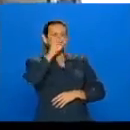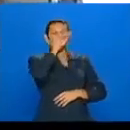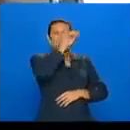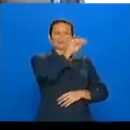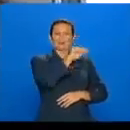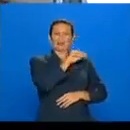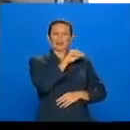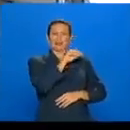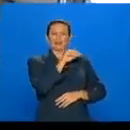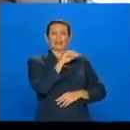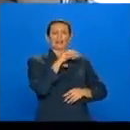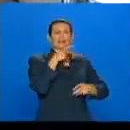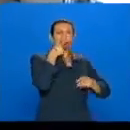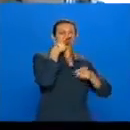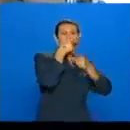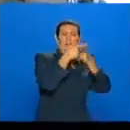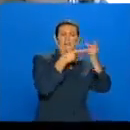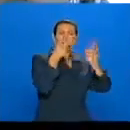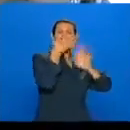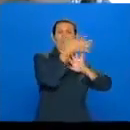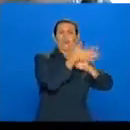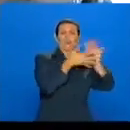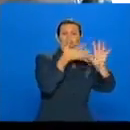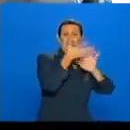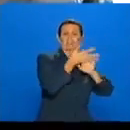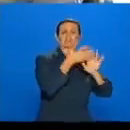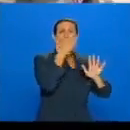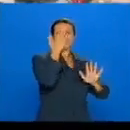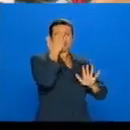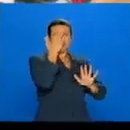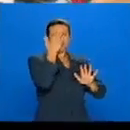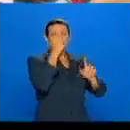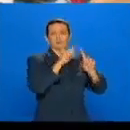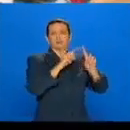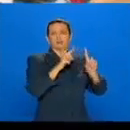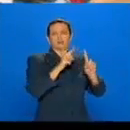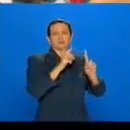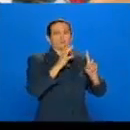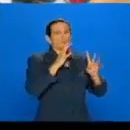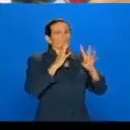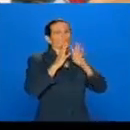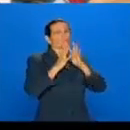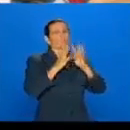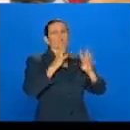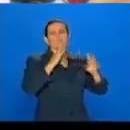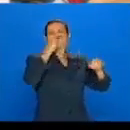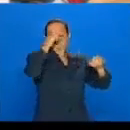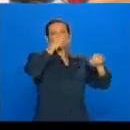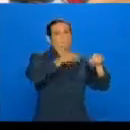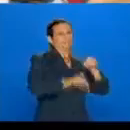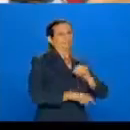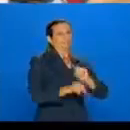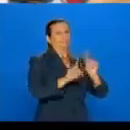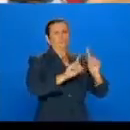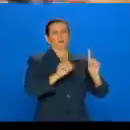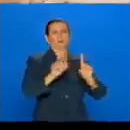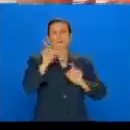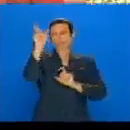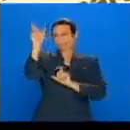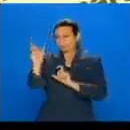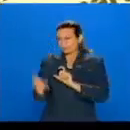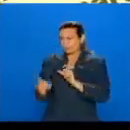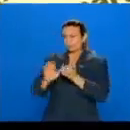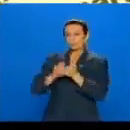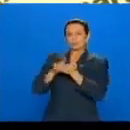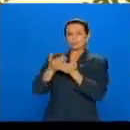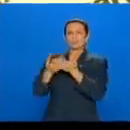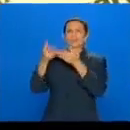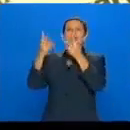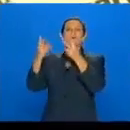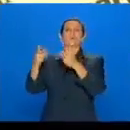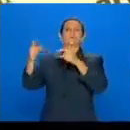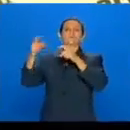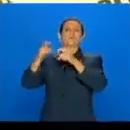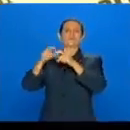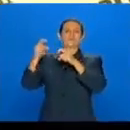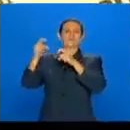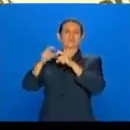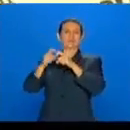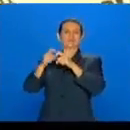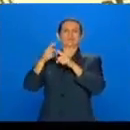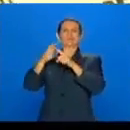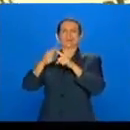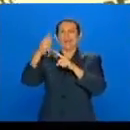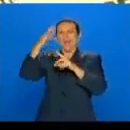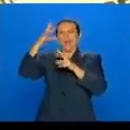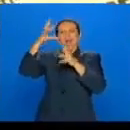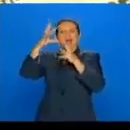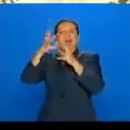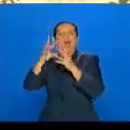sua língua, mas não conhece a sua estrutura. Já o tradutor é como se fosse o médico, que precisa compreender